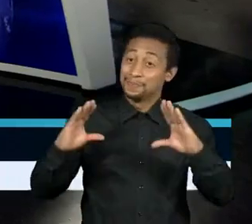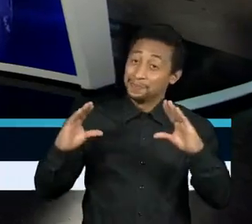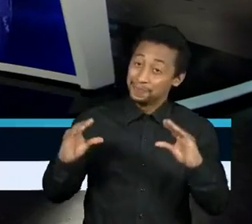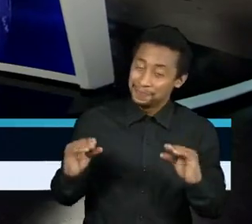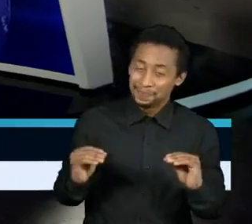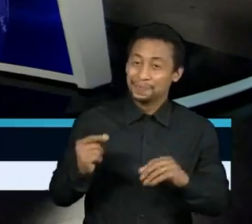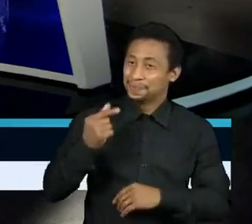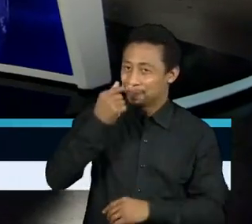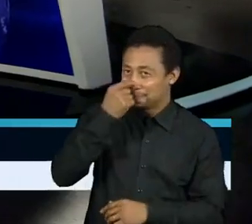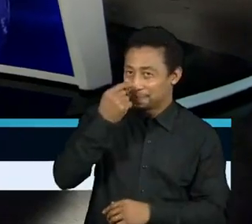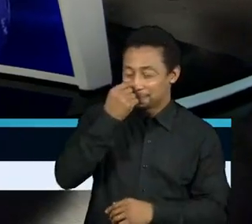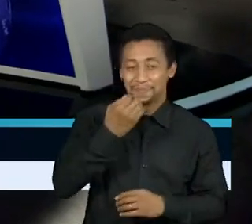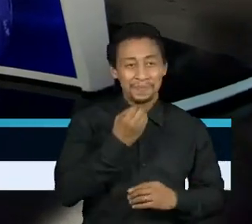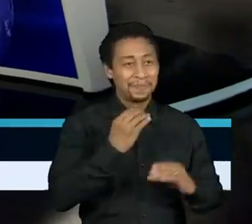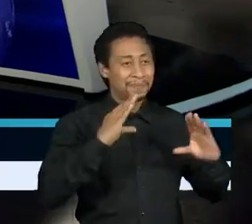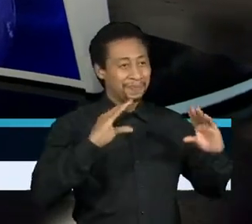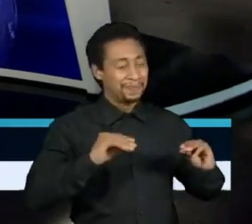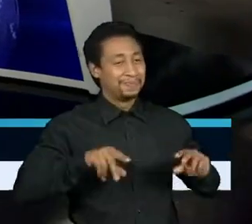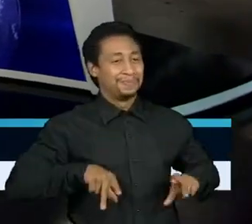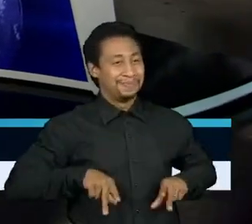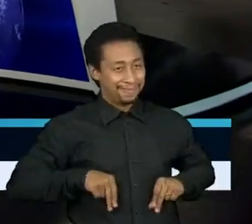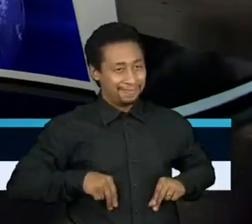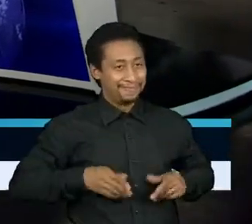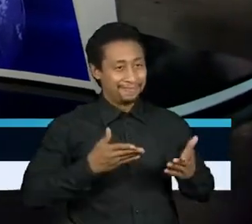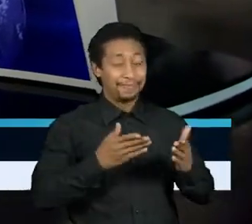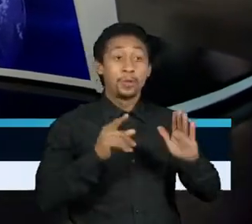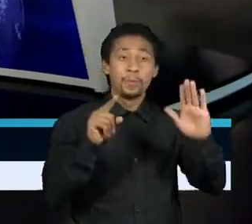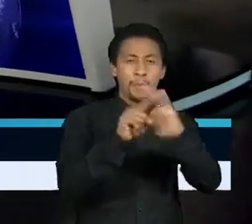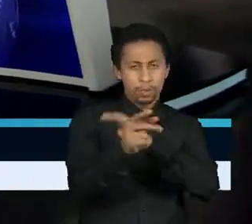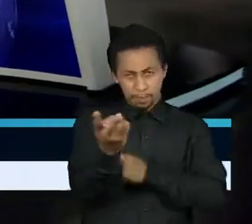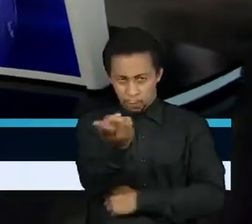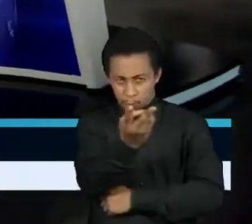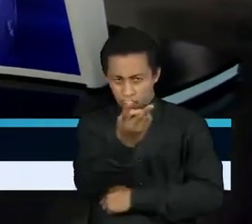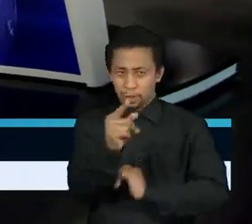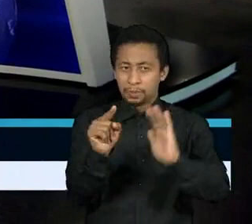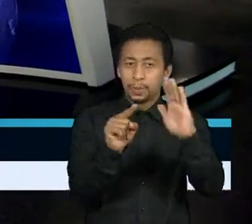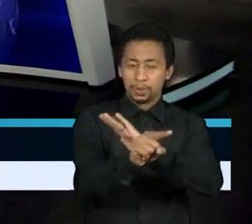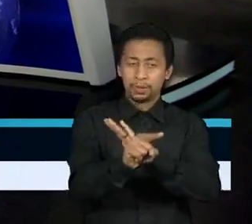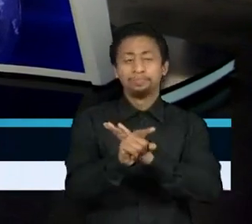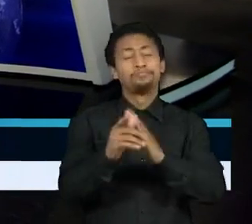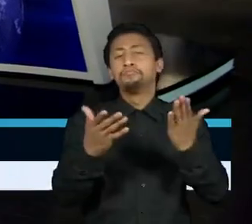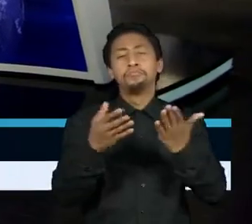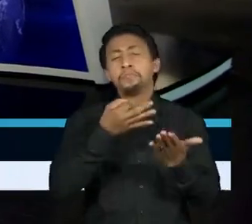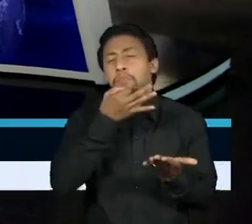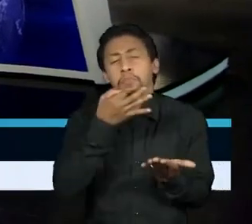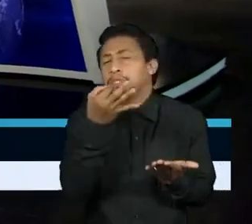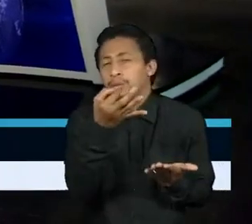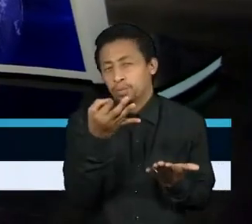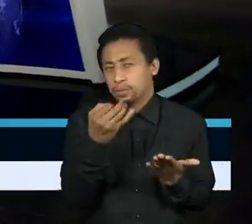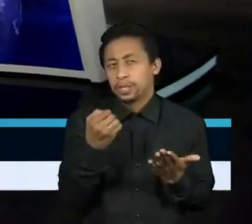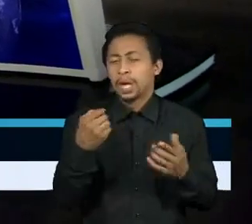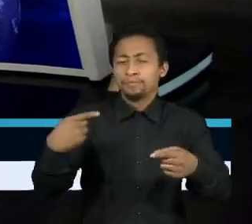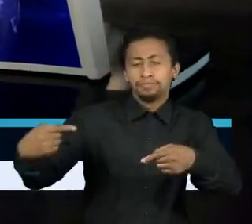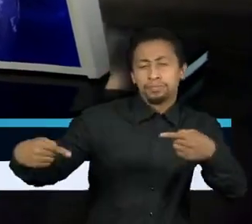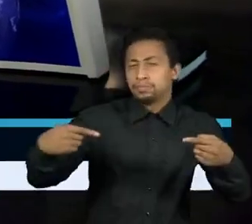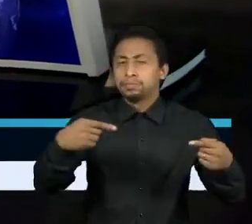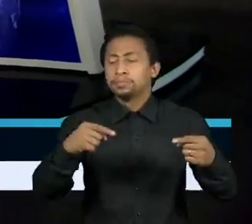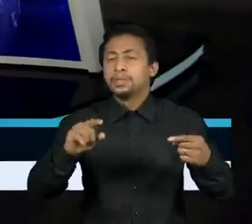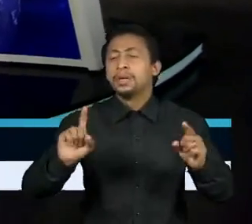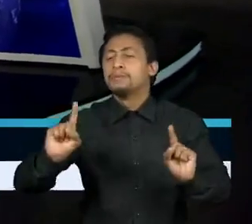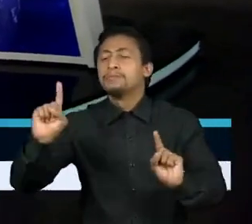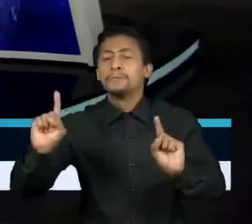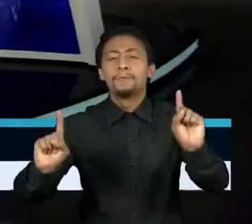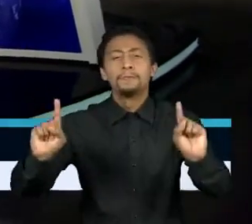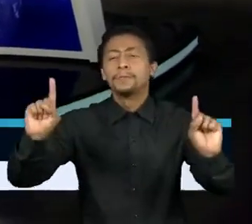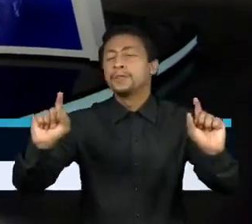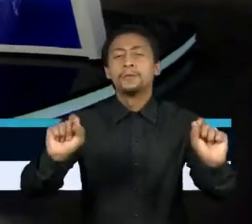Paz. Boa noite. Doutor Vecina. Boa noite. Começo perguntando para os dois. Qual é a percepção dos senhores sobre a movimentação das peças no